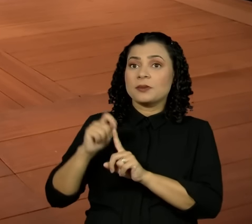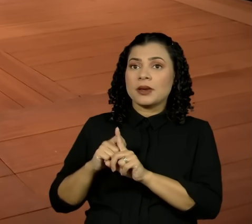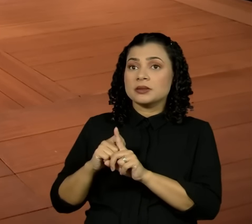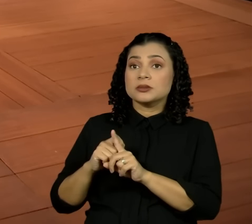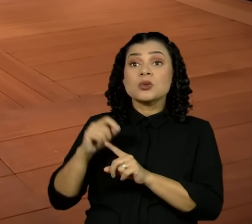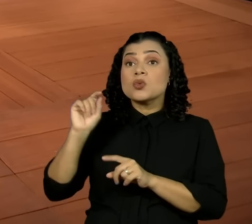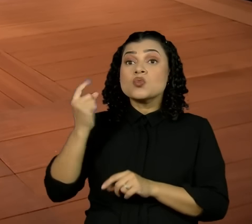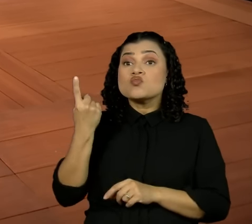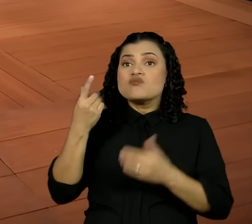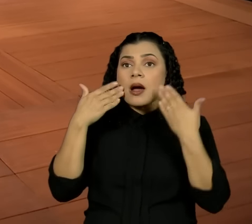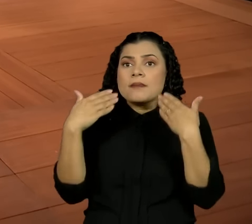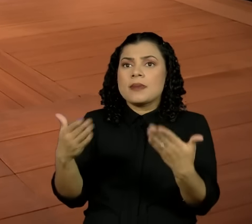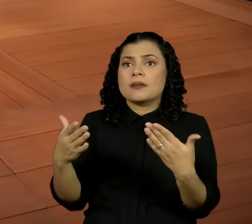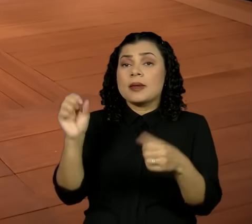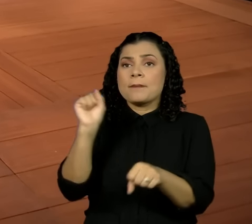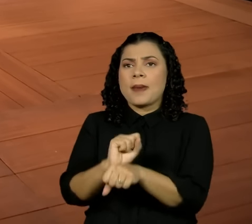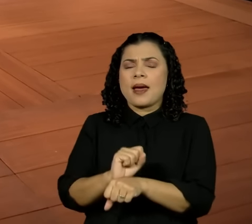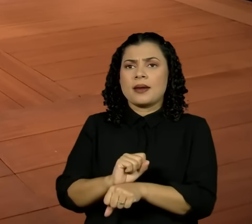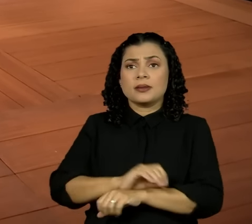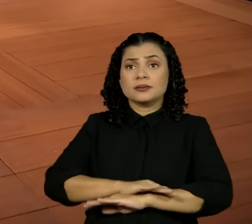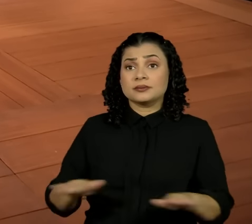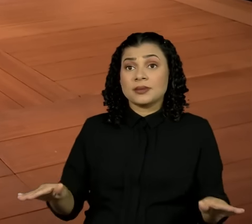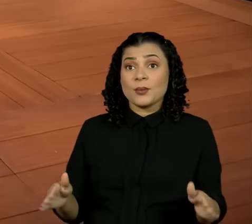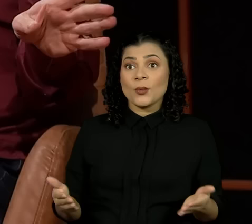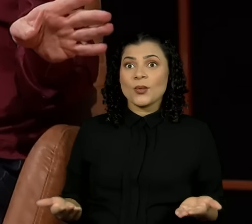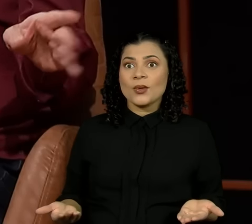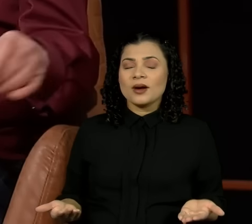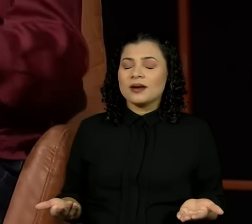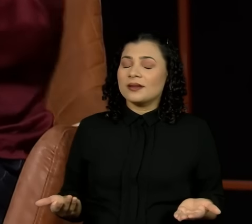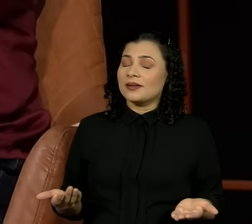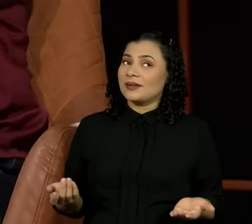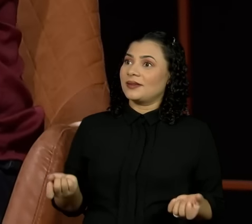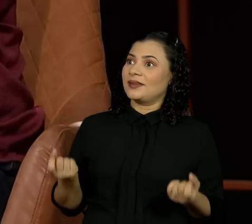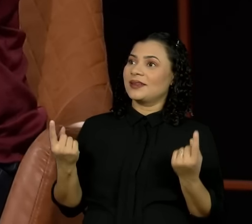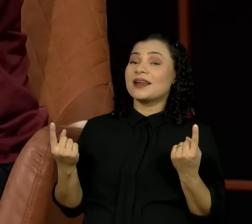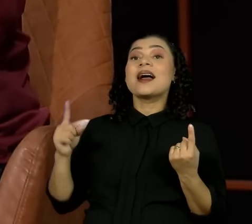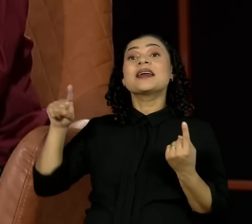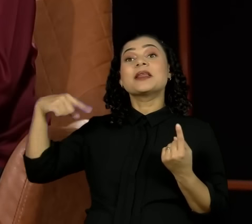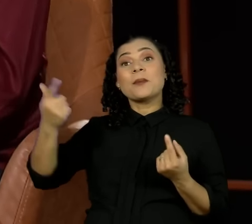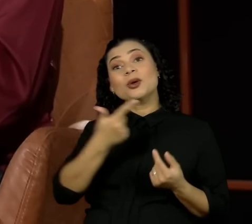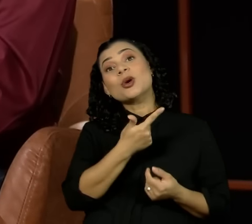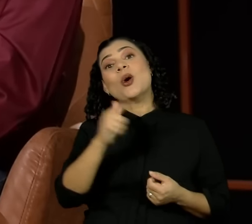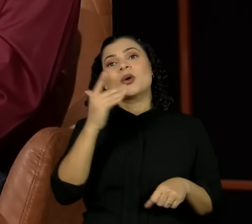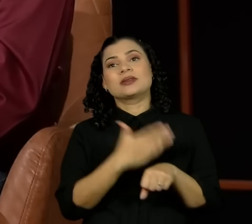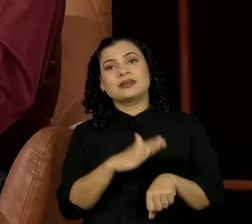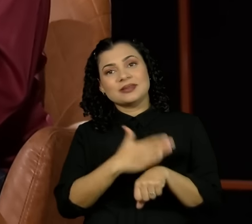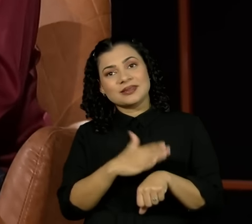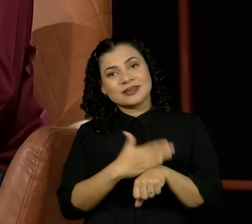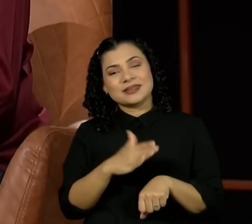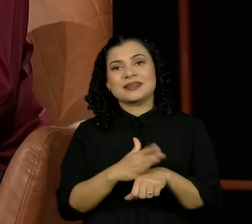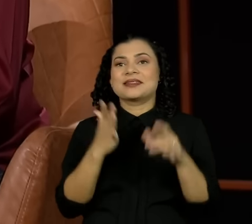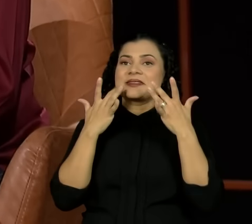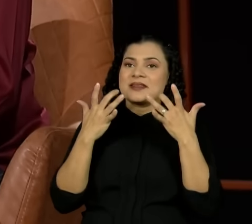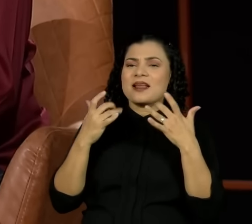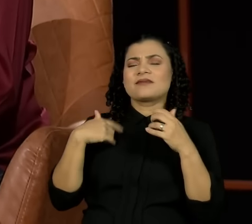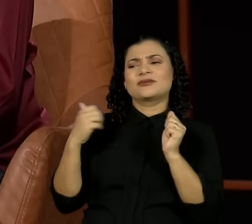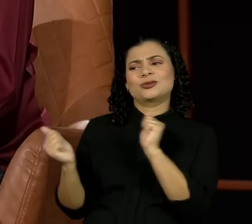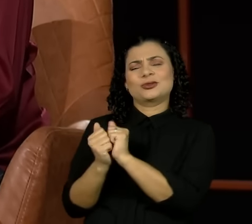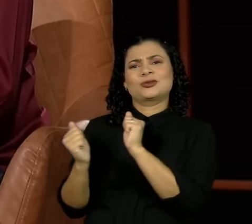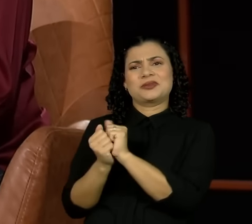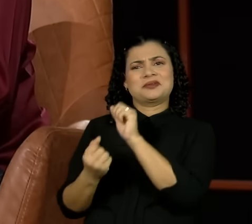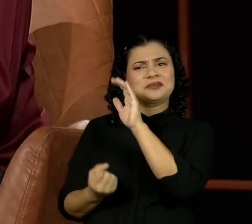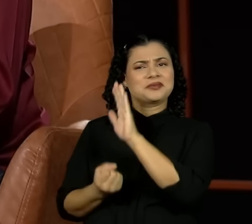para, porque não tem mais do que isso. Né? Aí já vai ensaiar outra peça e tal. Fiz muitas peças com ele,